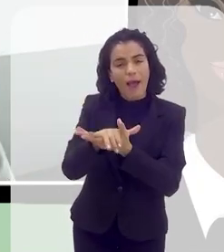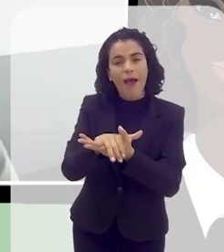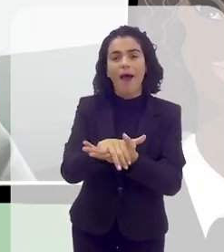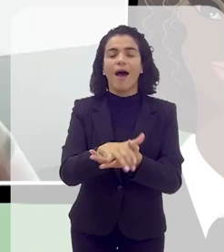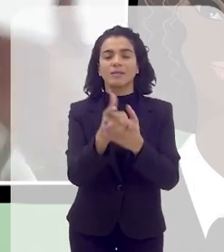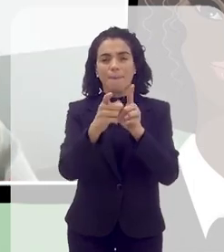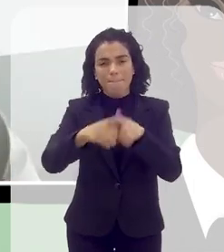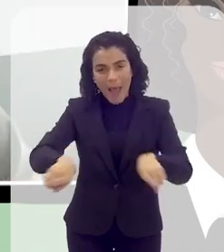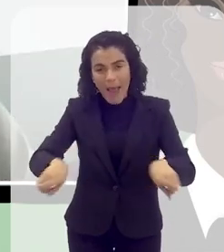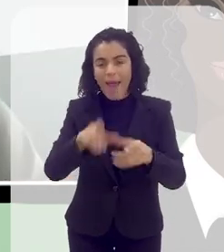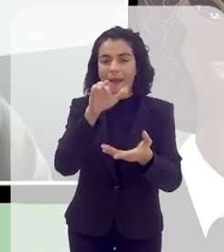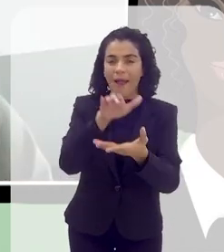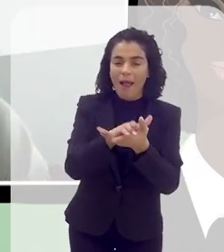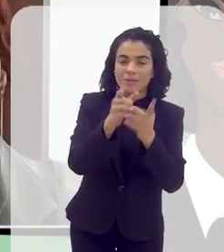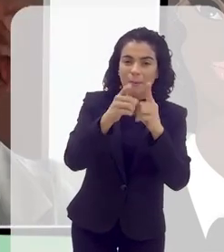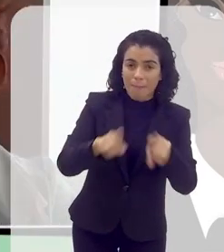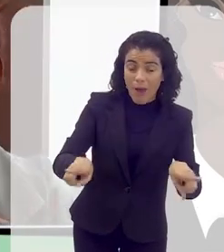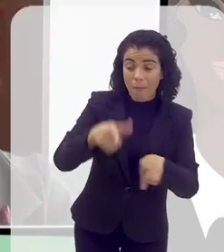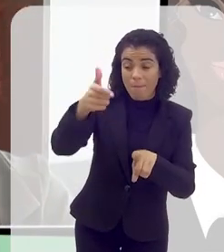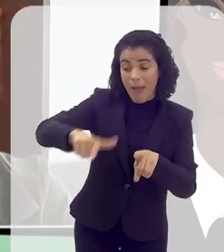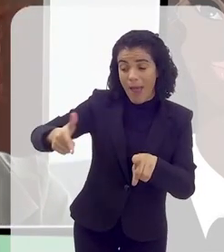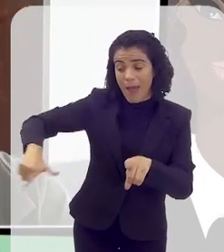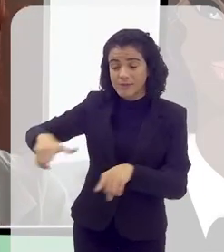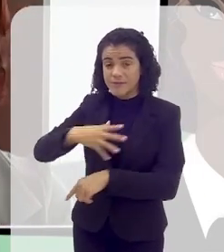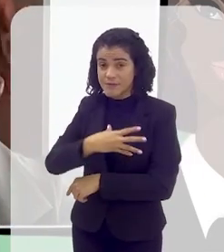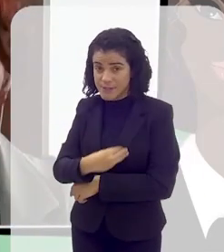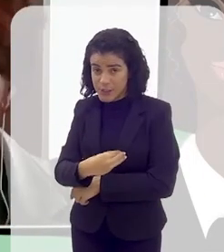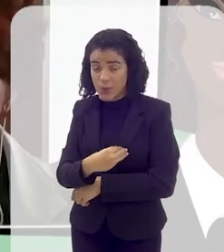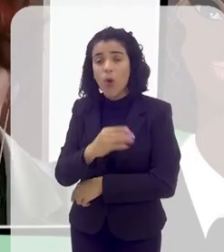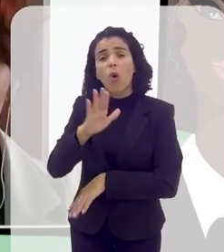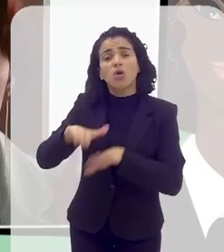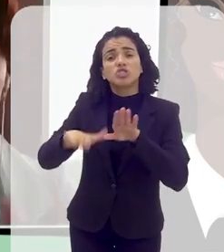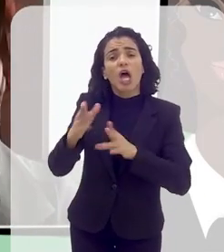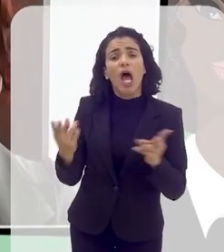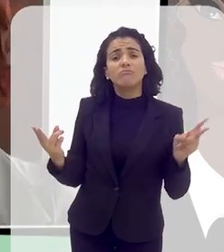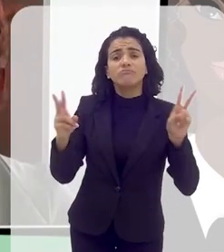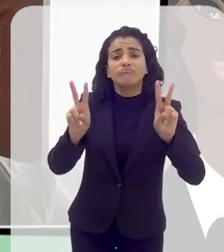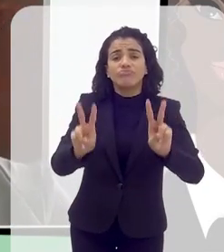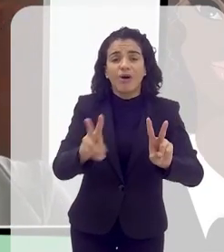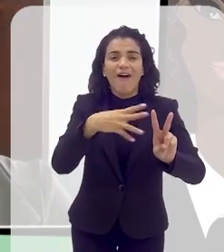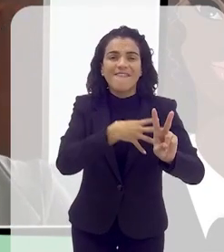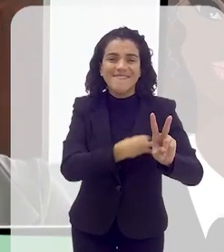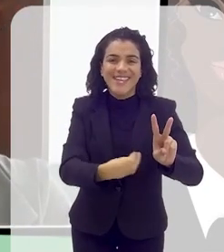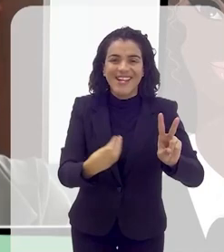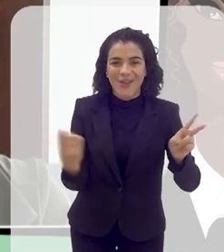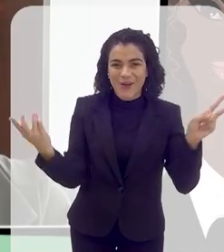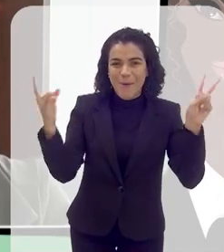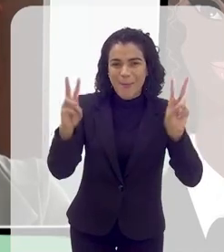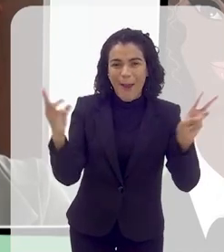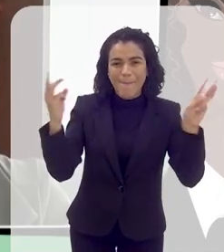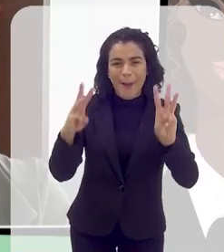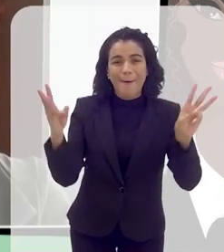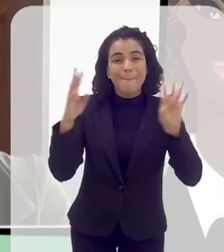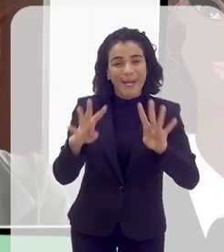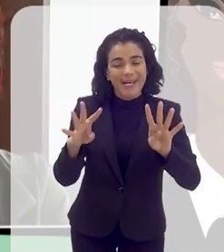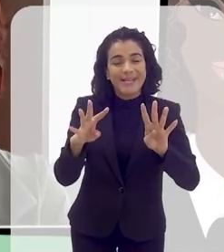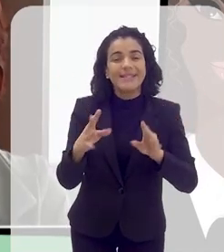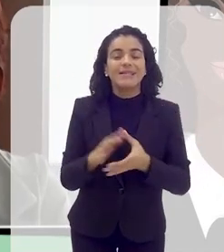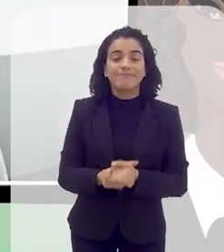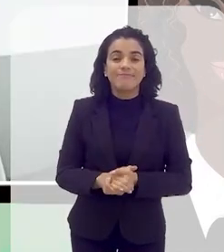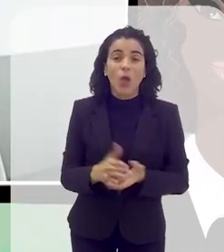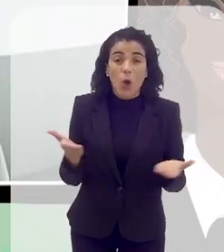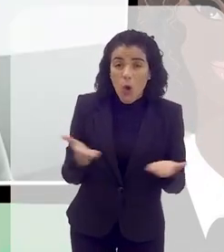casam, separam, casam de novo, às vezes têm mais filhos ou não, cada um vem com os filhos das suas primeiras relações, né? Então,